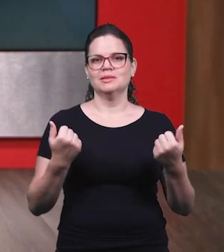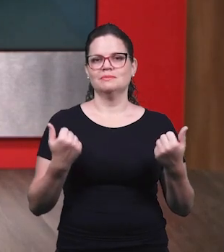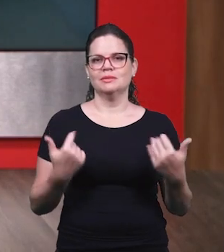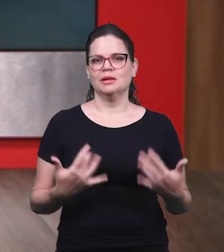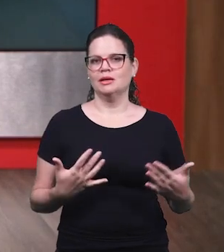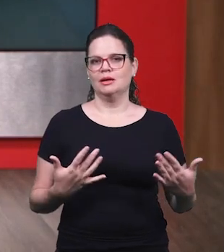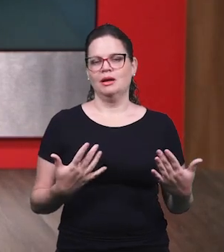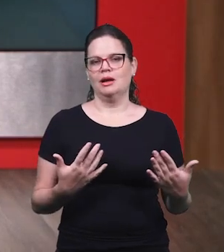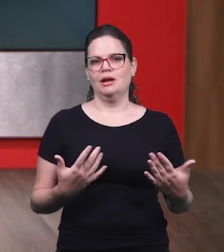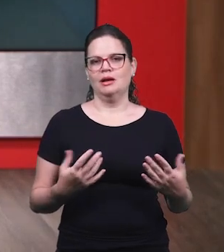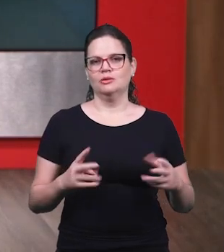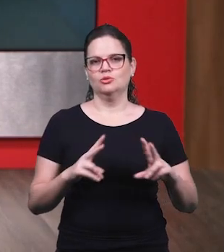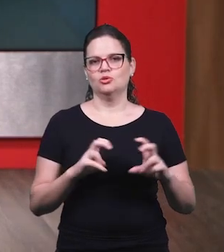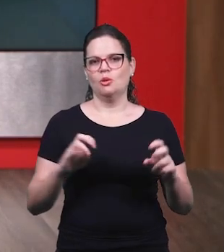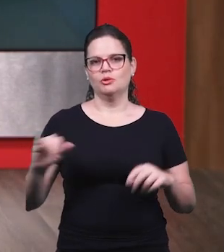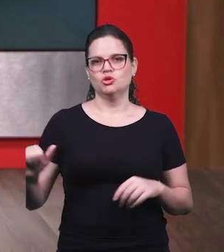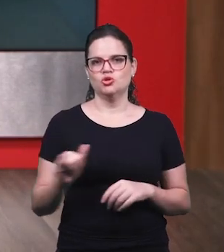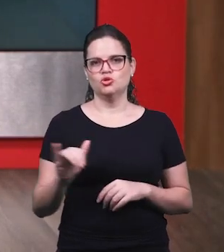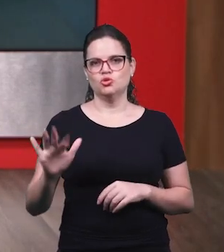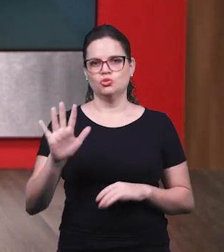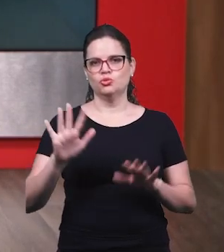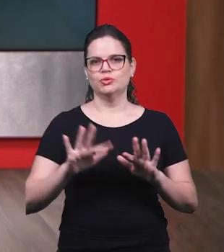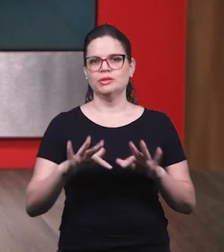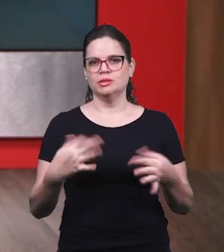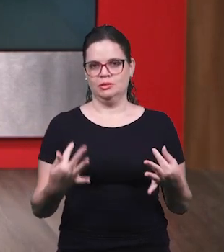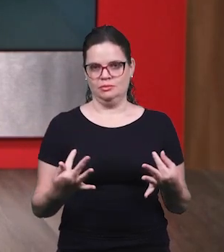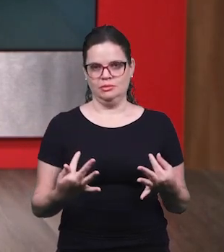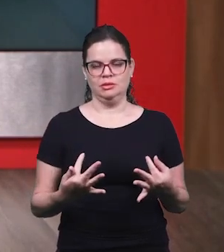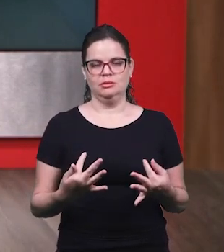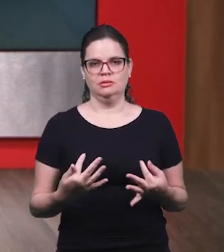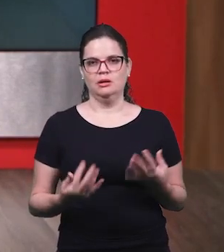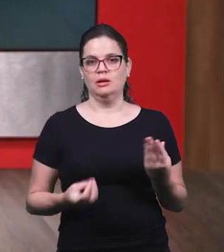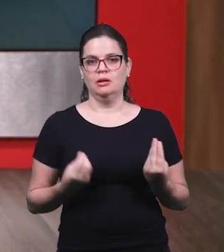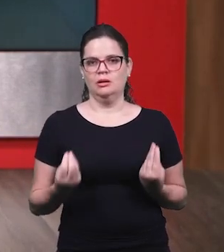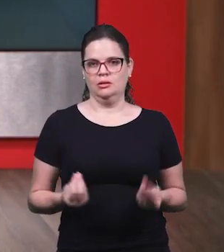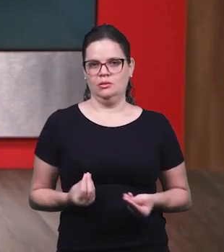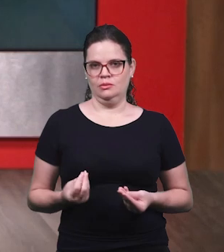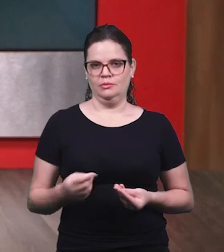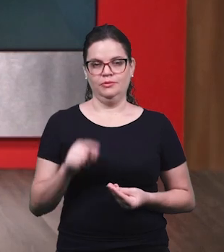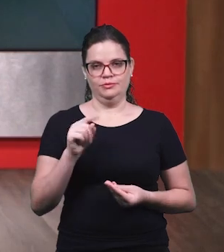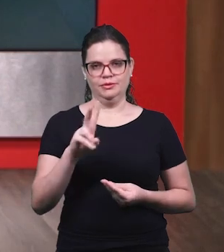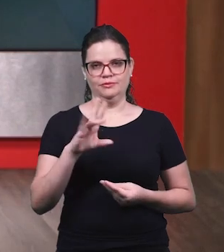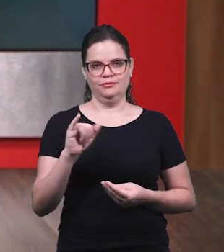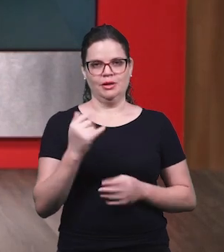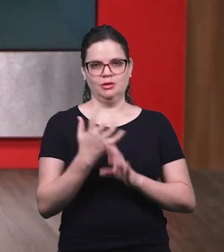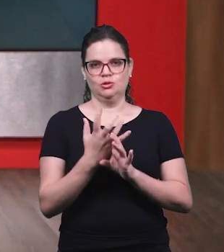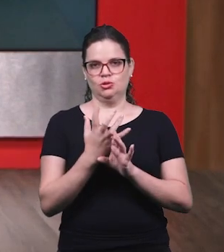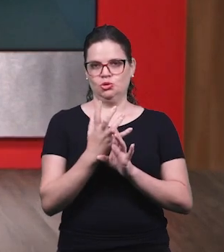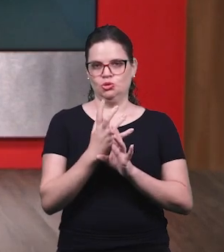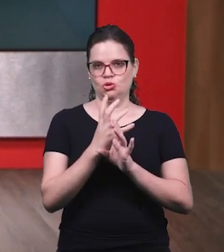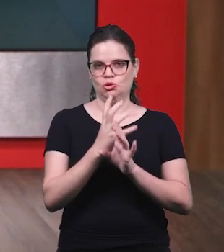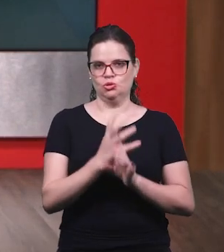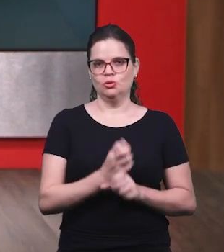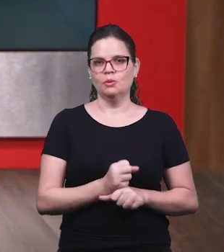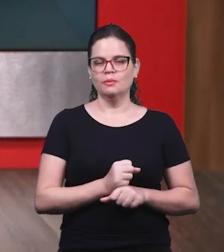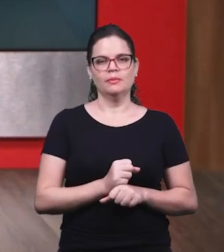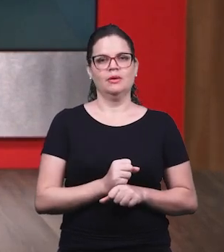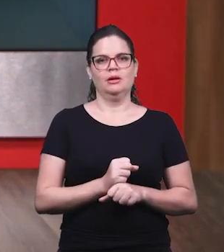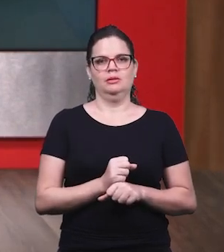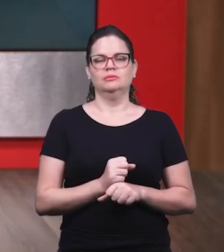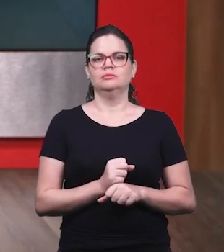juros simples. É uma maneira de você calcular a